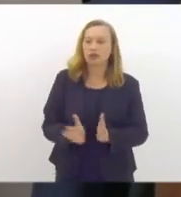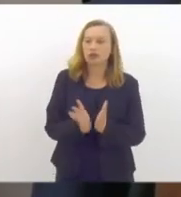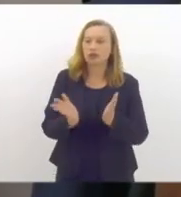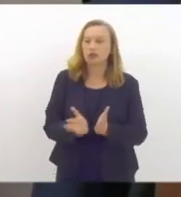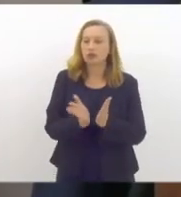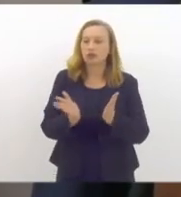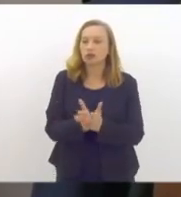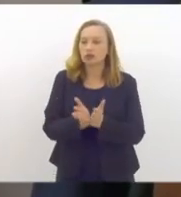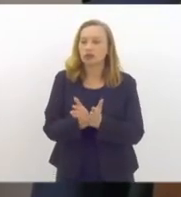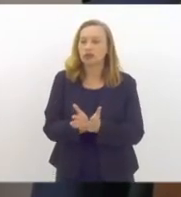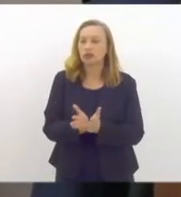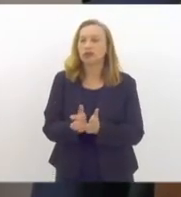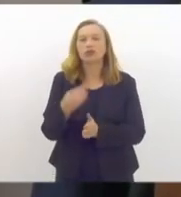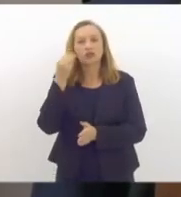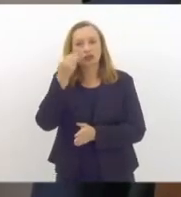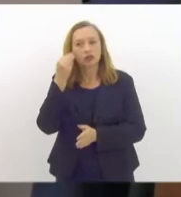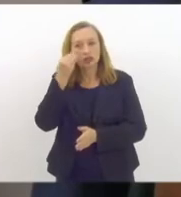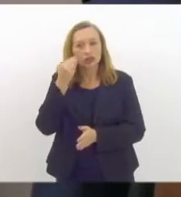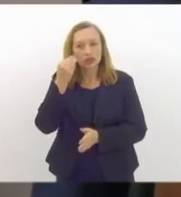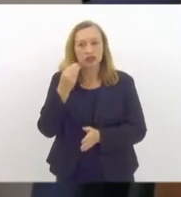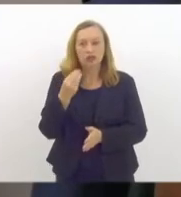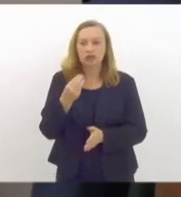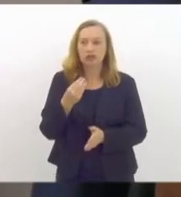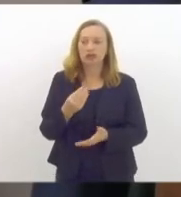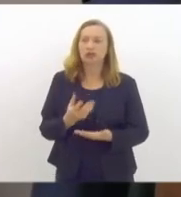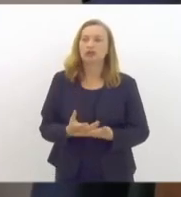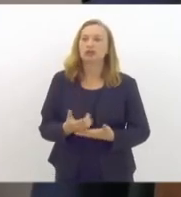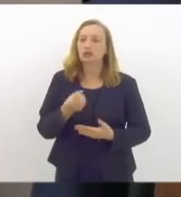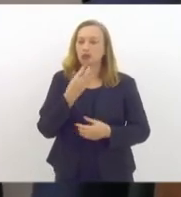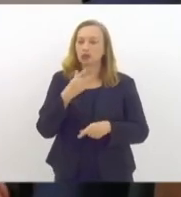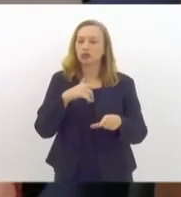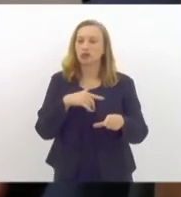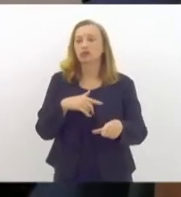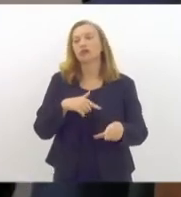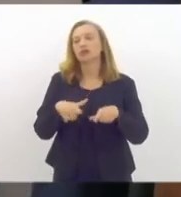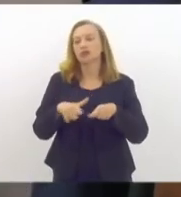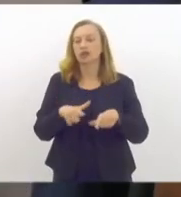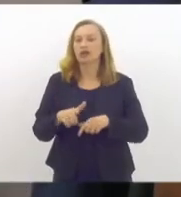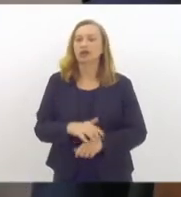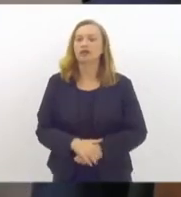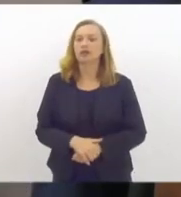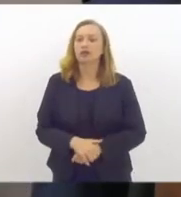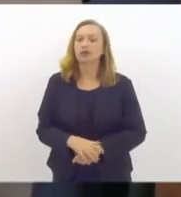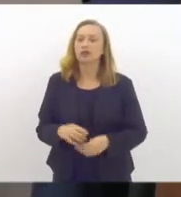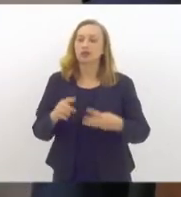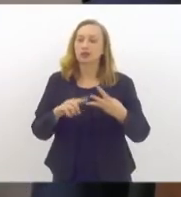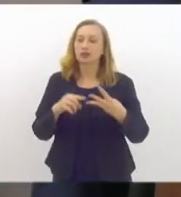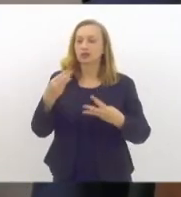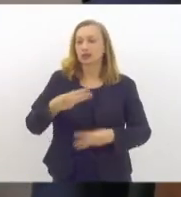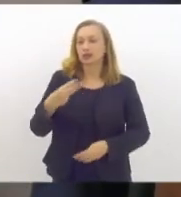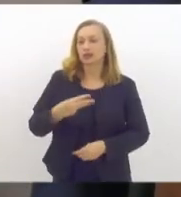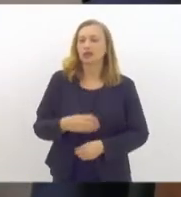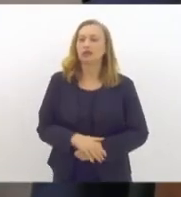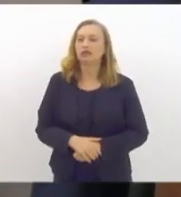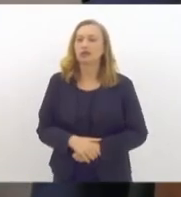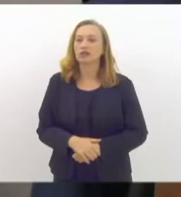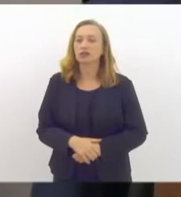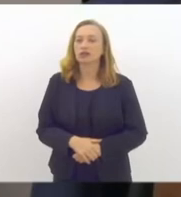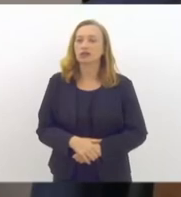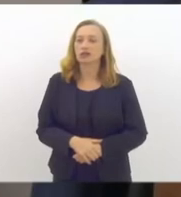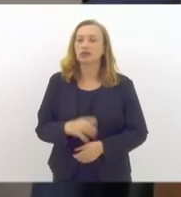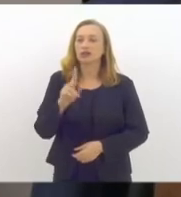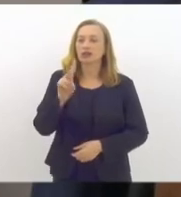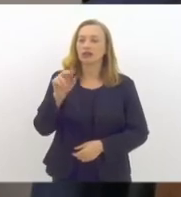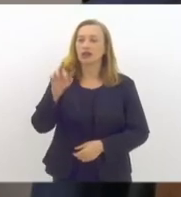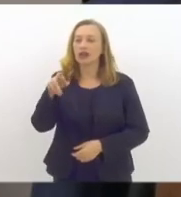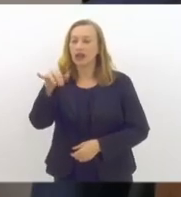um acúmulo de vivências indispensáveis para esse trabalho. Nosso terceiro voto é para